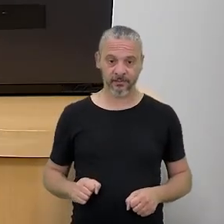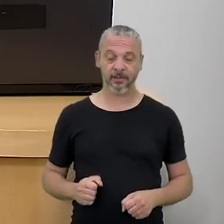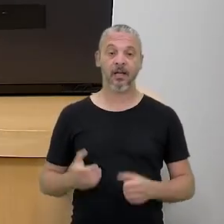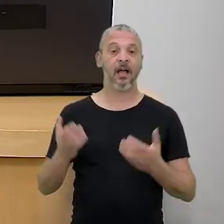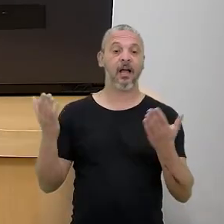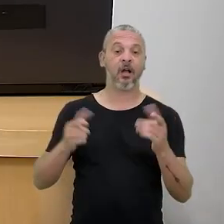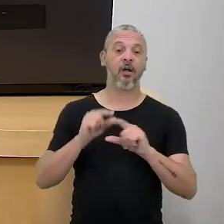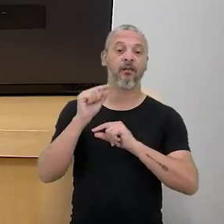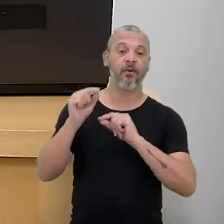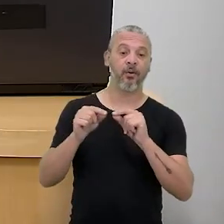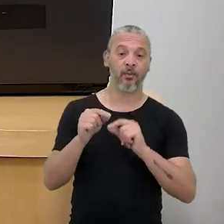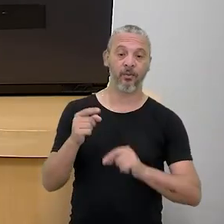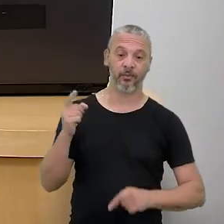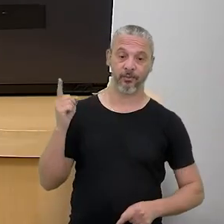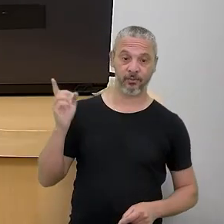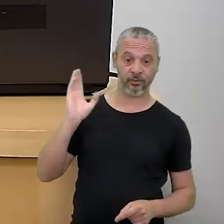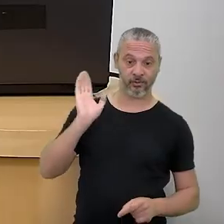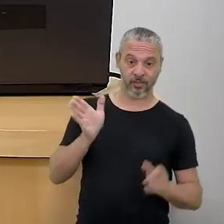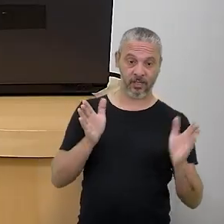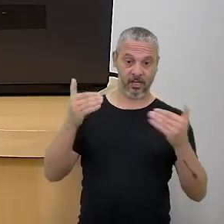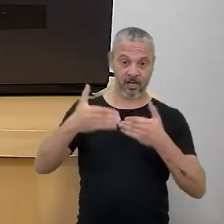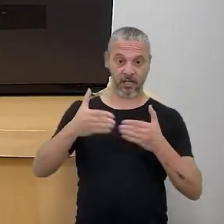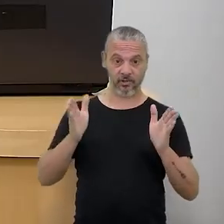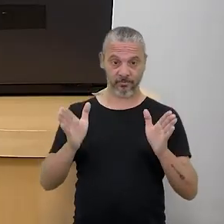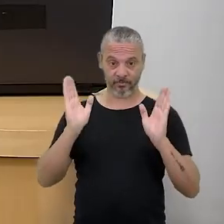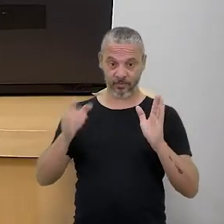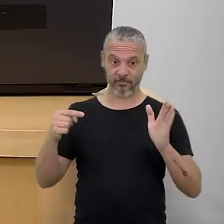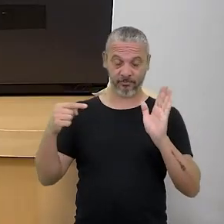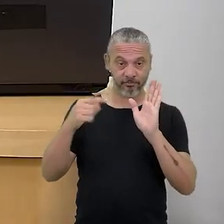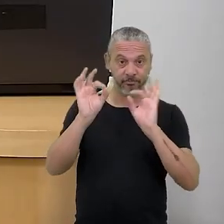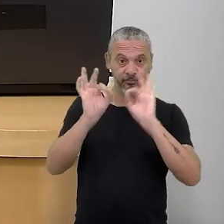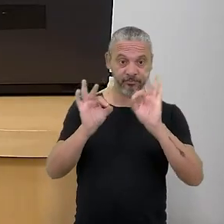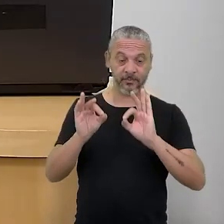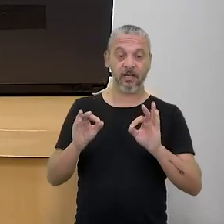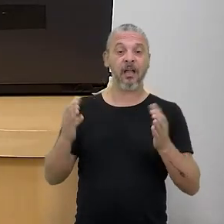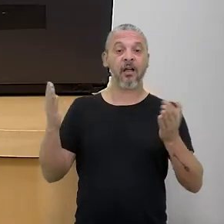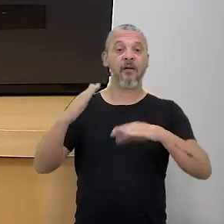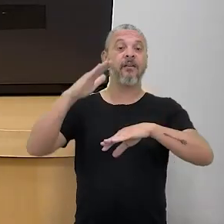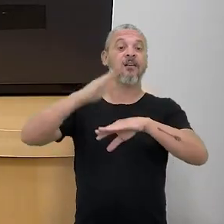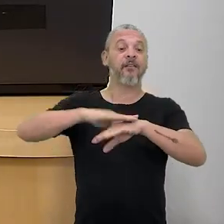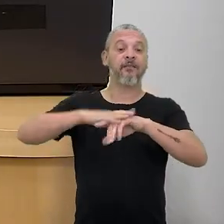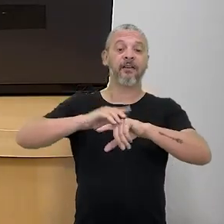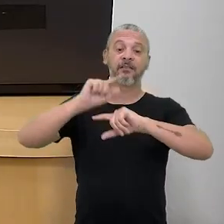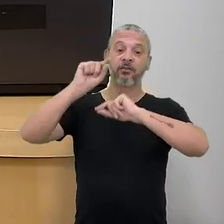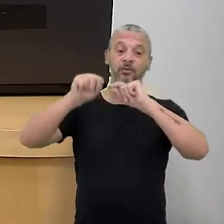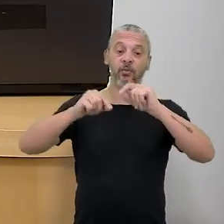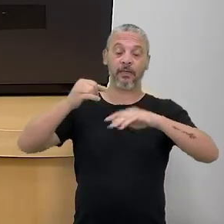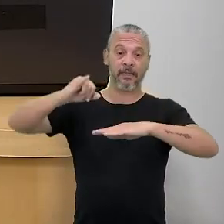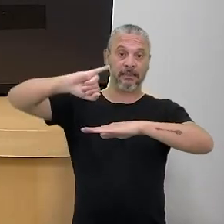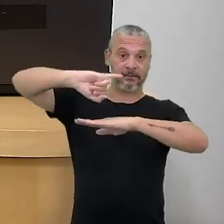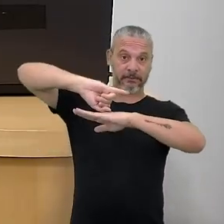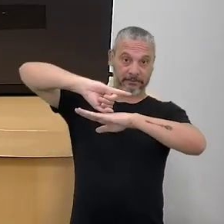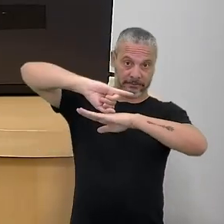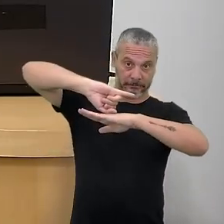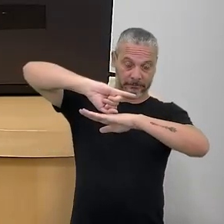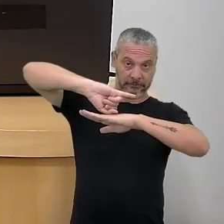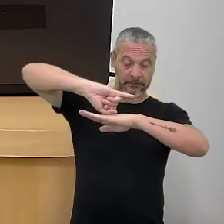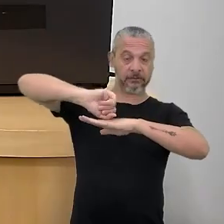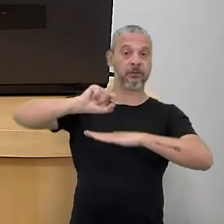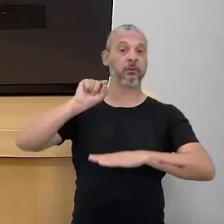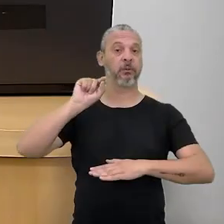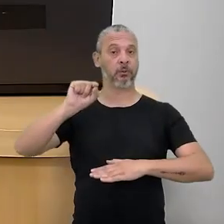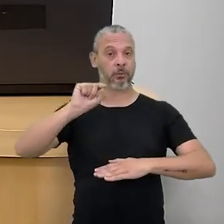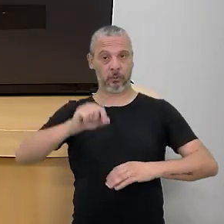caixinha de suco. Primeira etapa feita, que é da nossa caixinha de sapato, a gente tem que fazer também na parte de cima da caixa